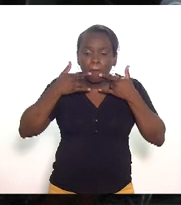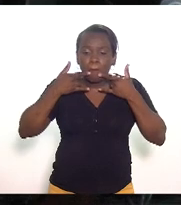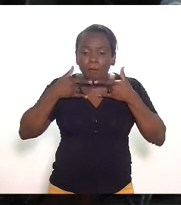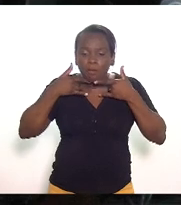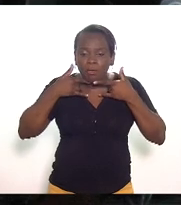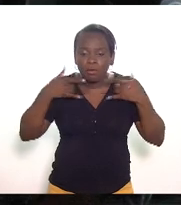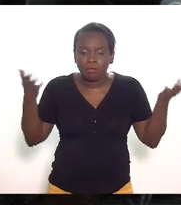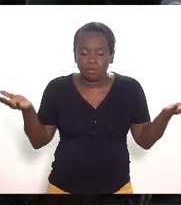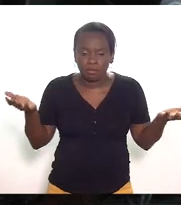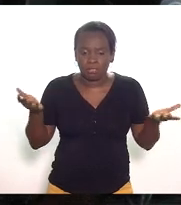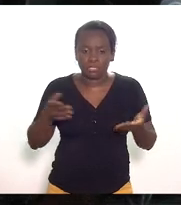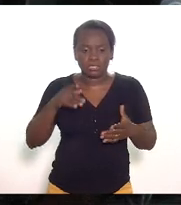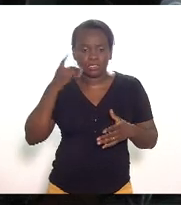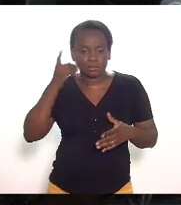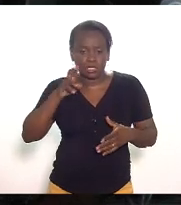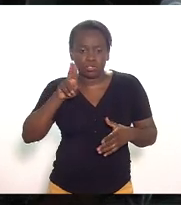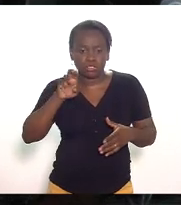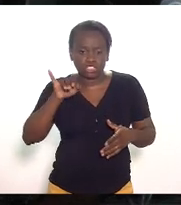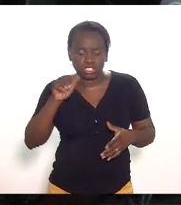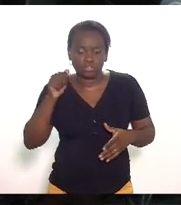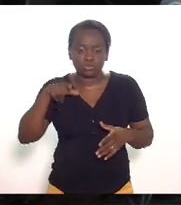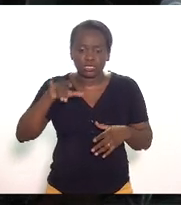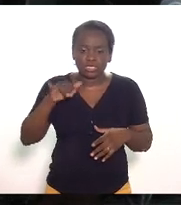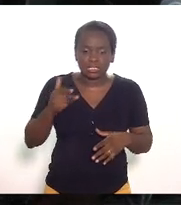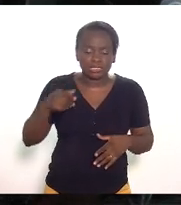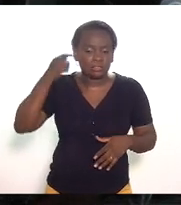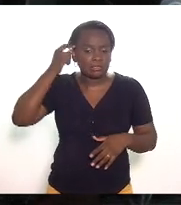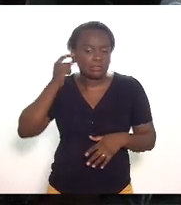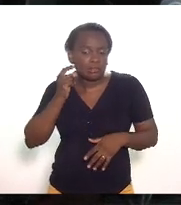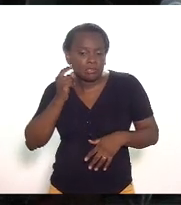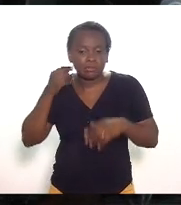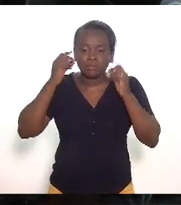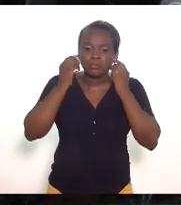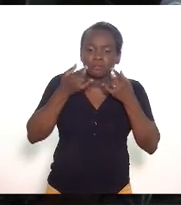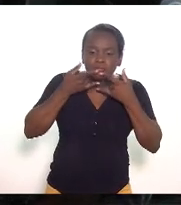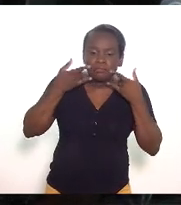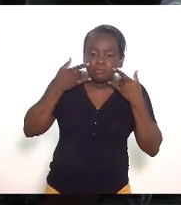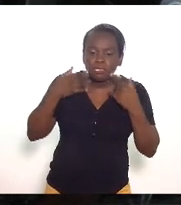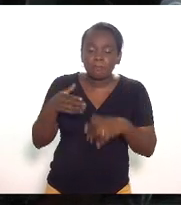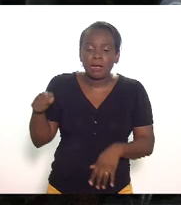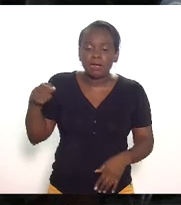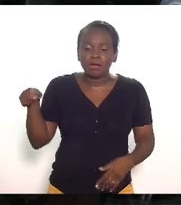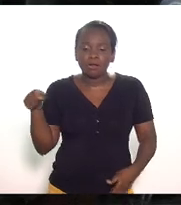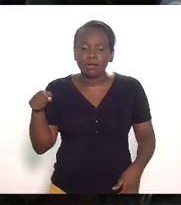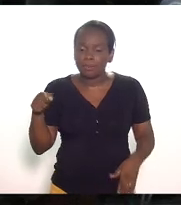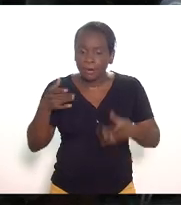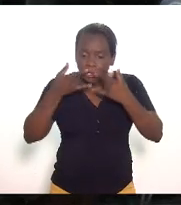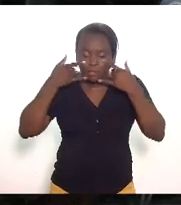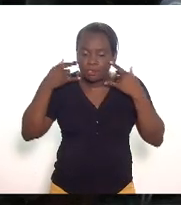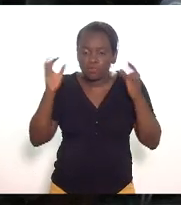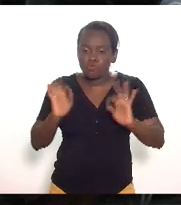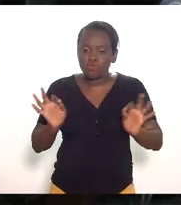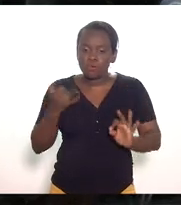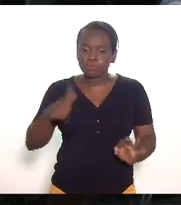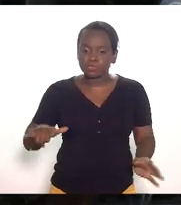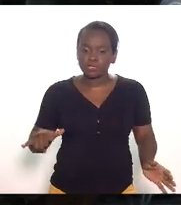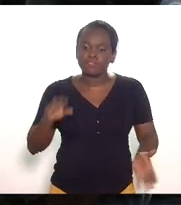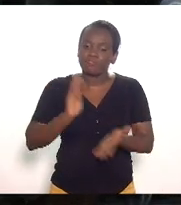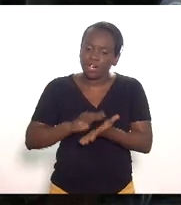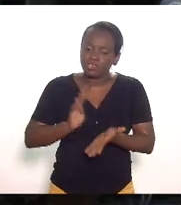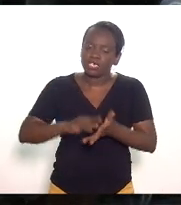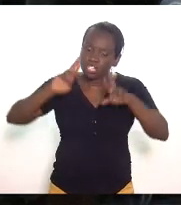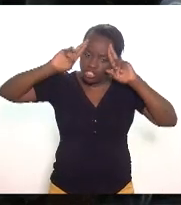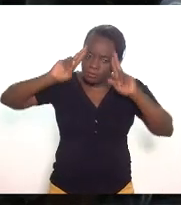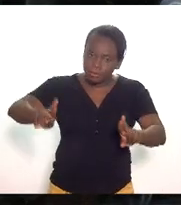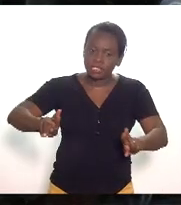deputada enfermeira Rejane Lucinha, na orelha, no queixo, na mão, menos no rosto. Isso é uma falta de respeito